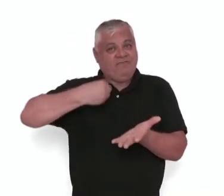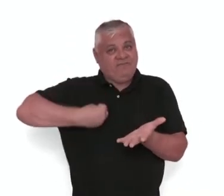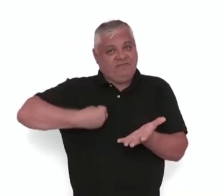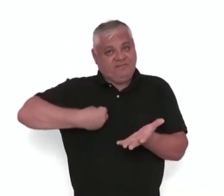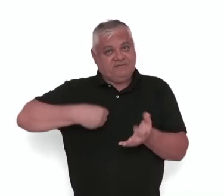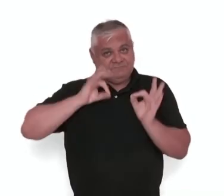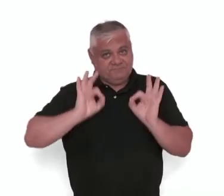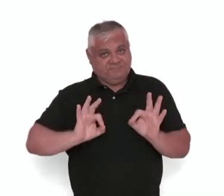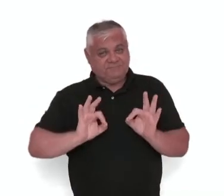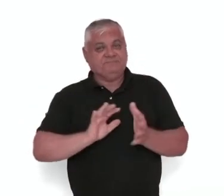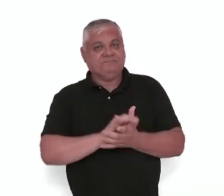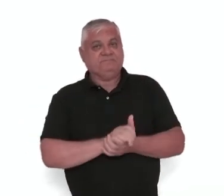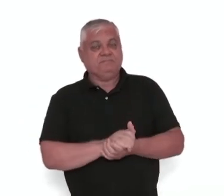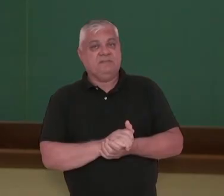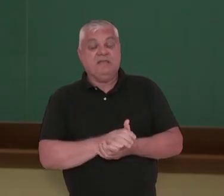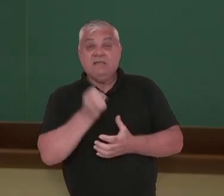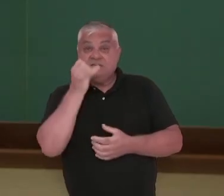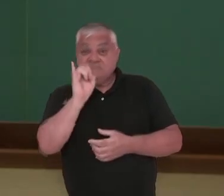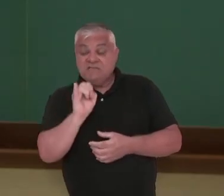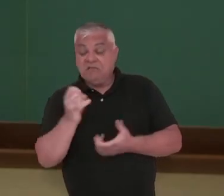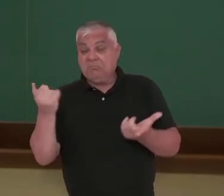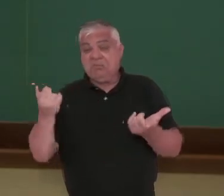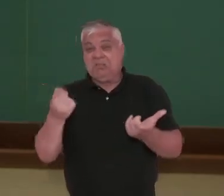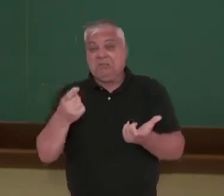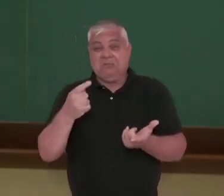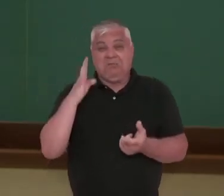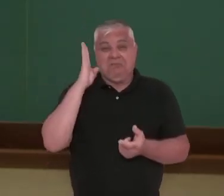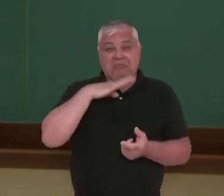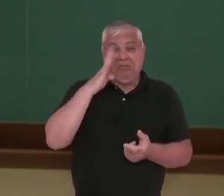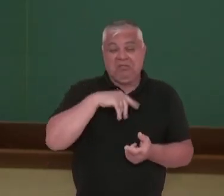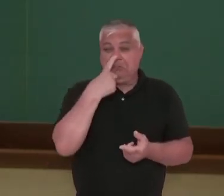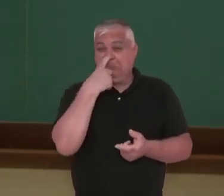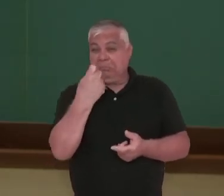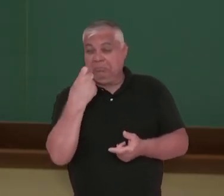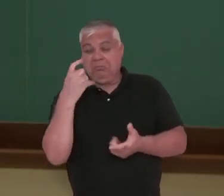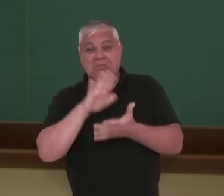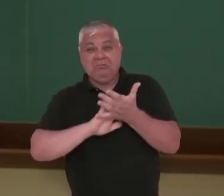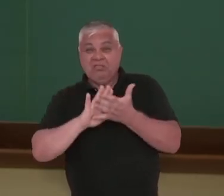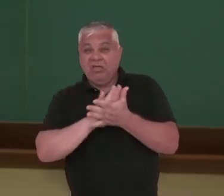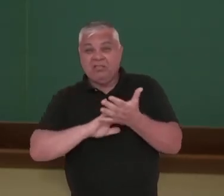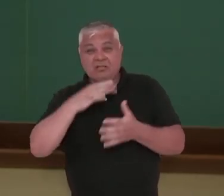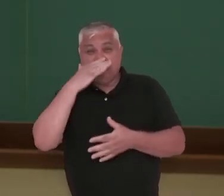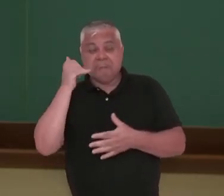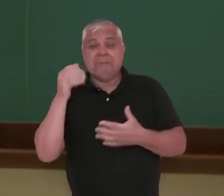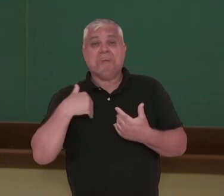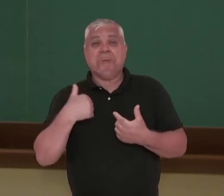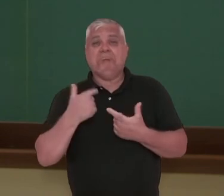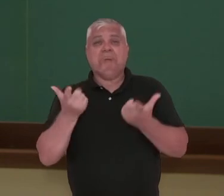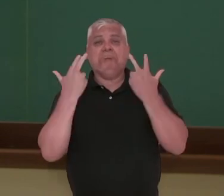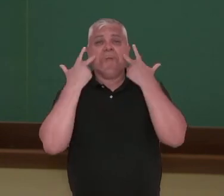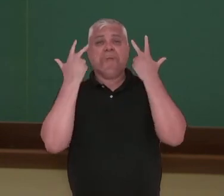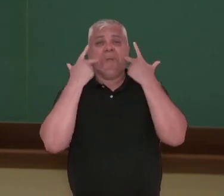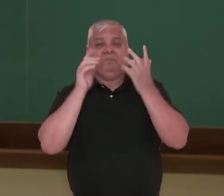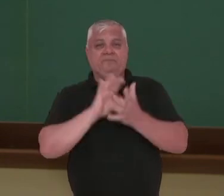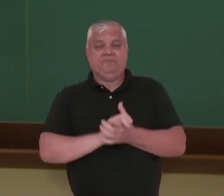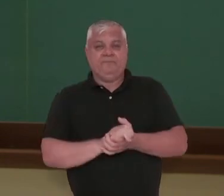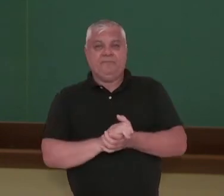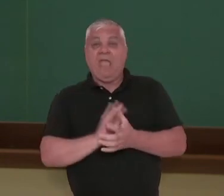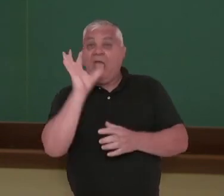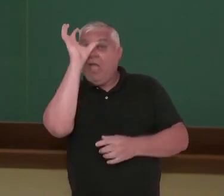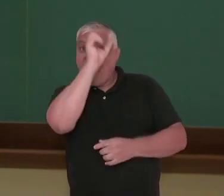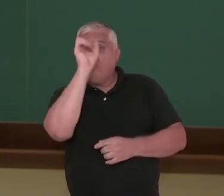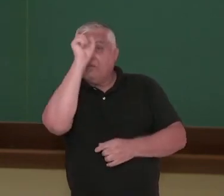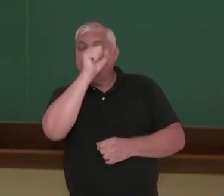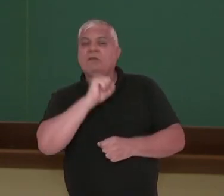atual. Percebeu? Se não fede nem cheira, não tem cheiro algum, né? O que aprendemos?